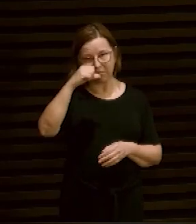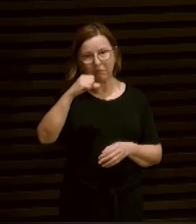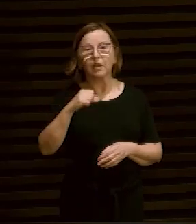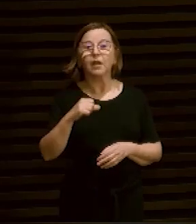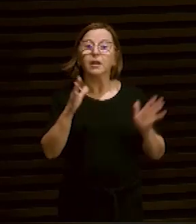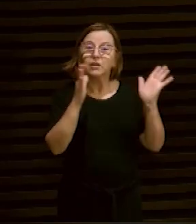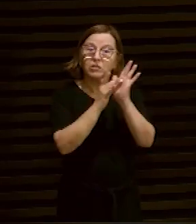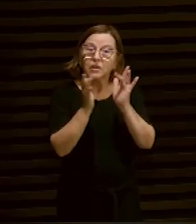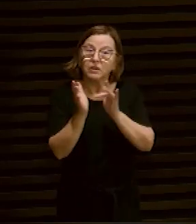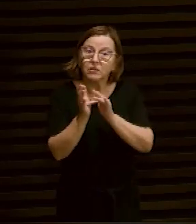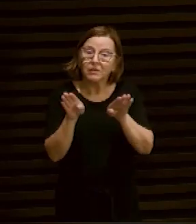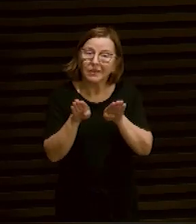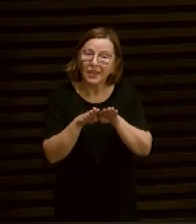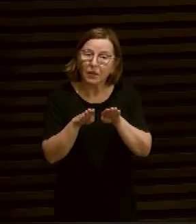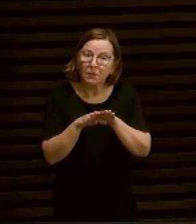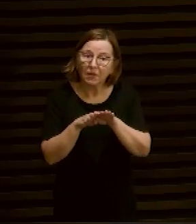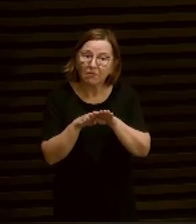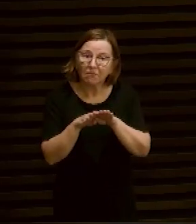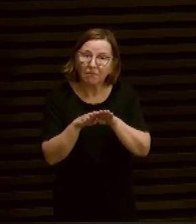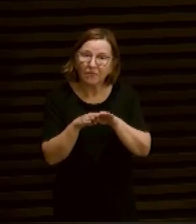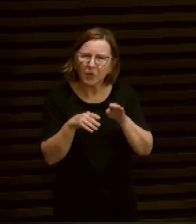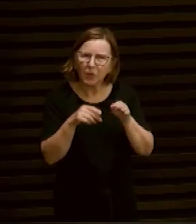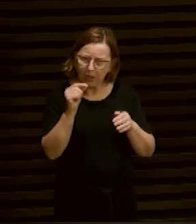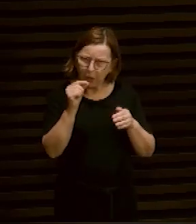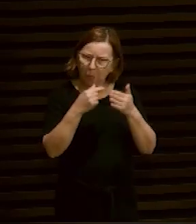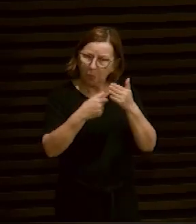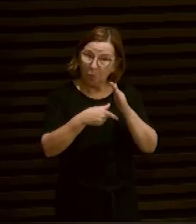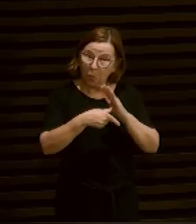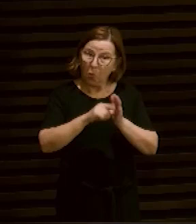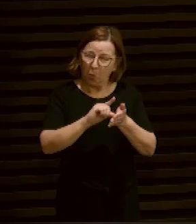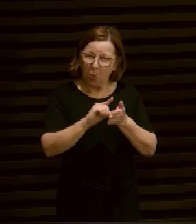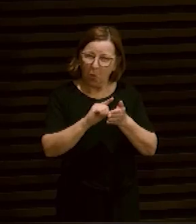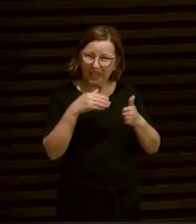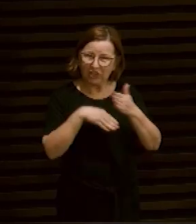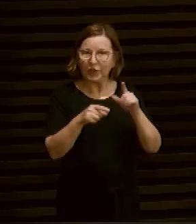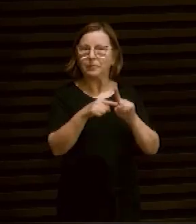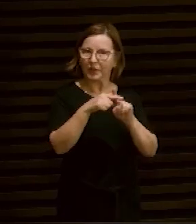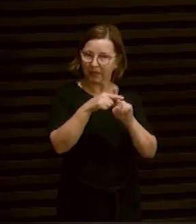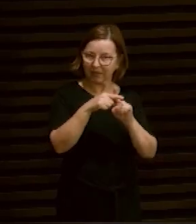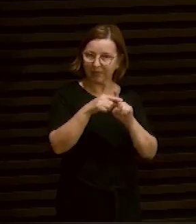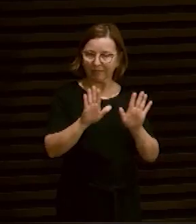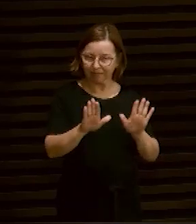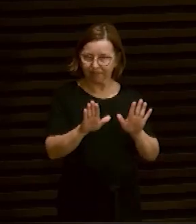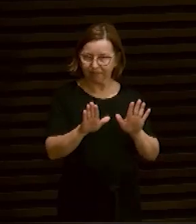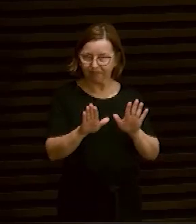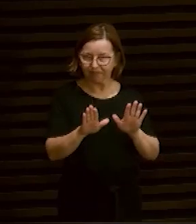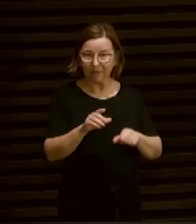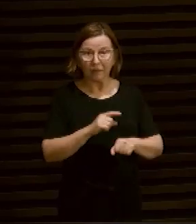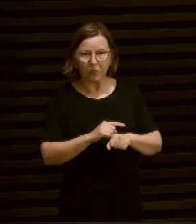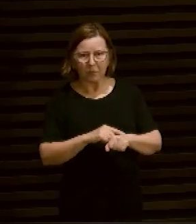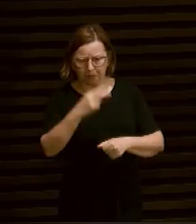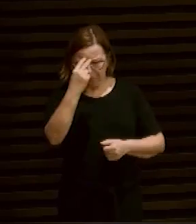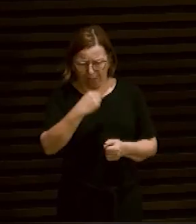Jesus. Olhando a impotência, a incapacidade. Quando nós olhamos para nós